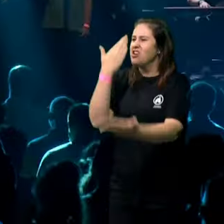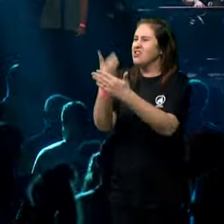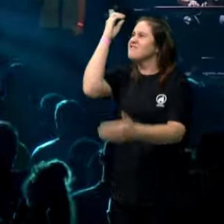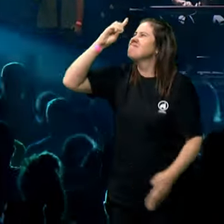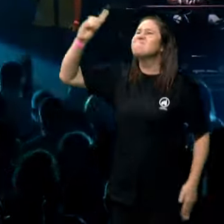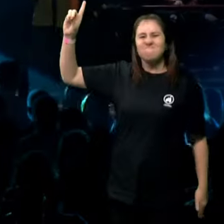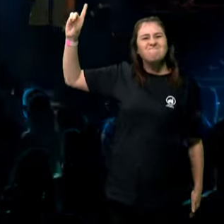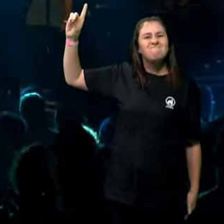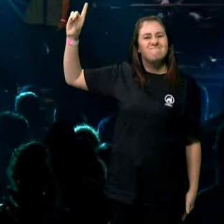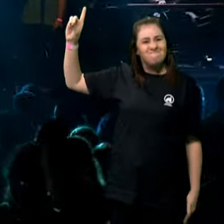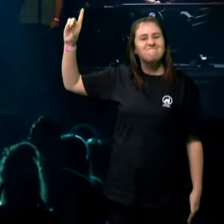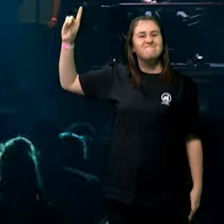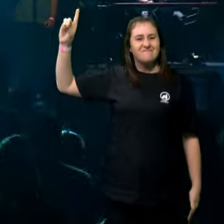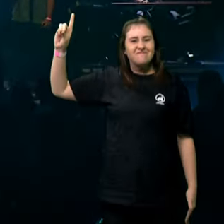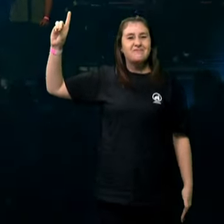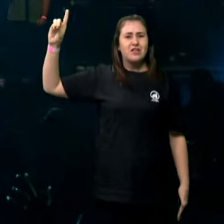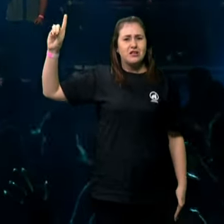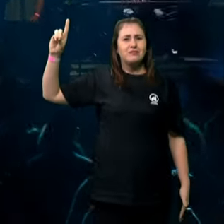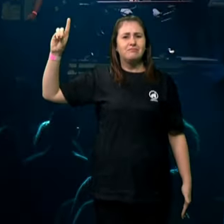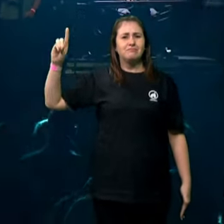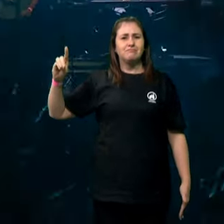temos outra